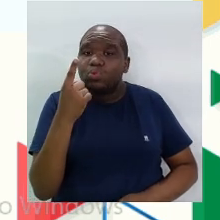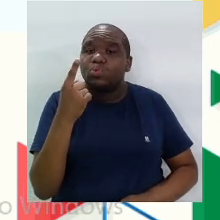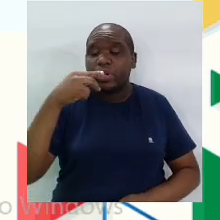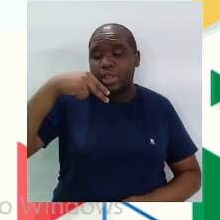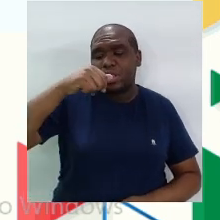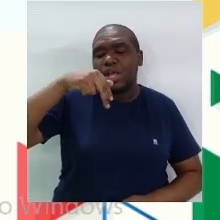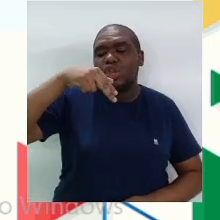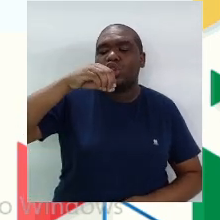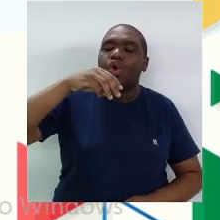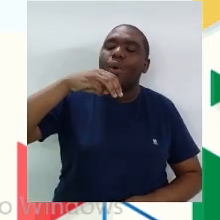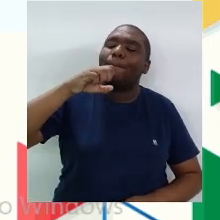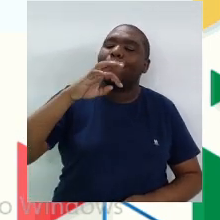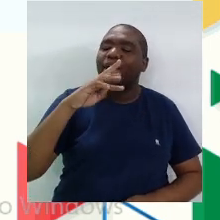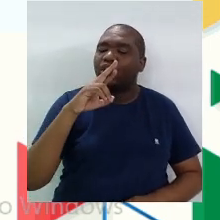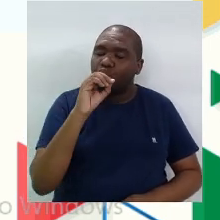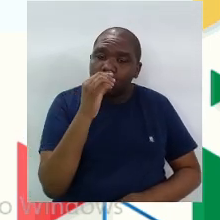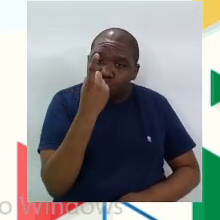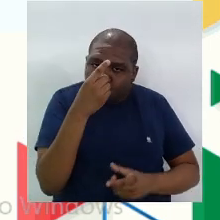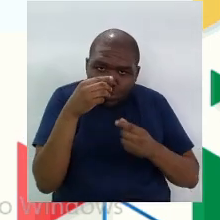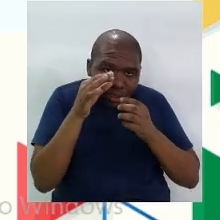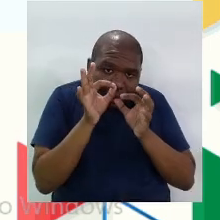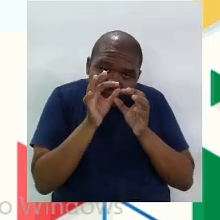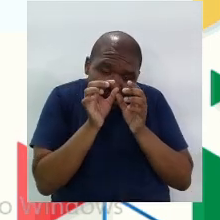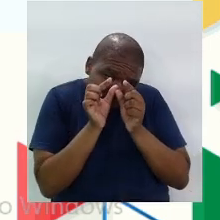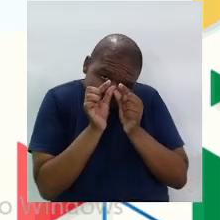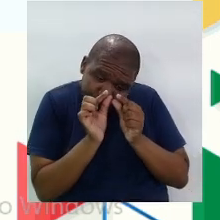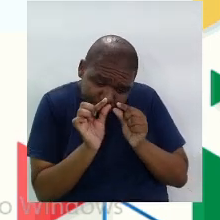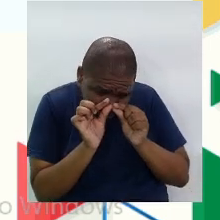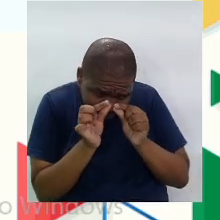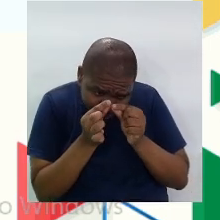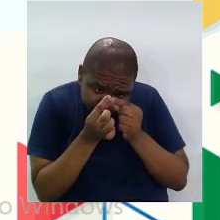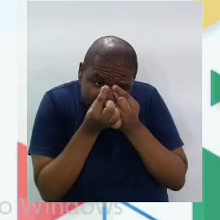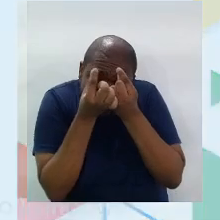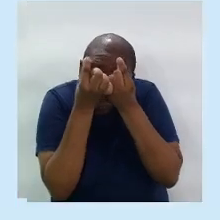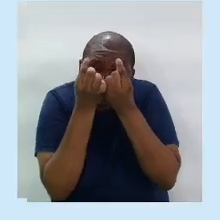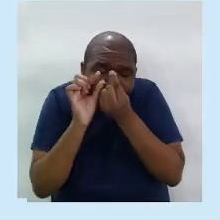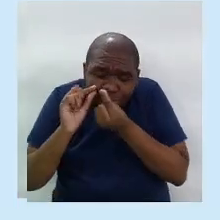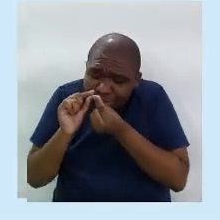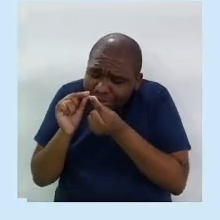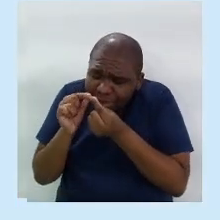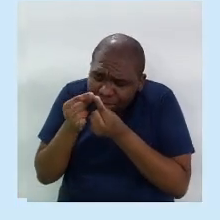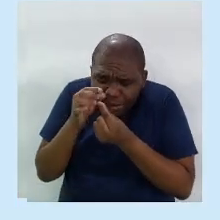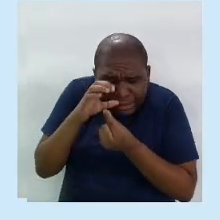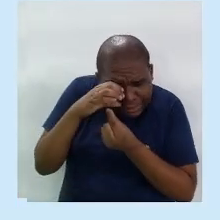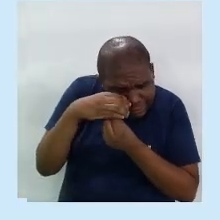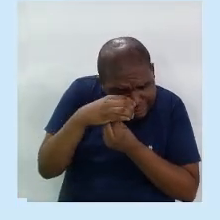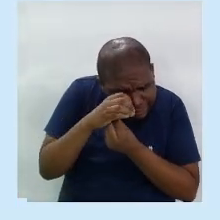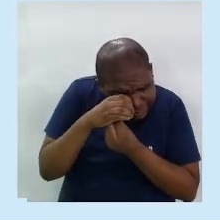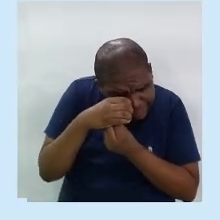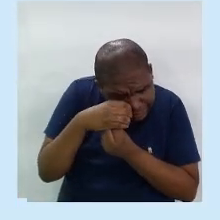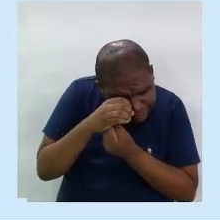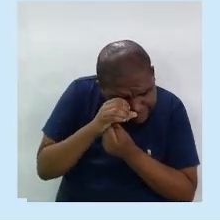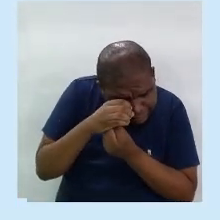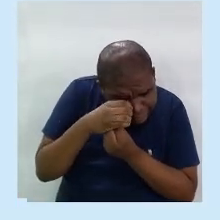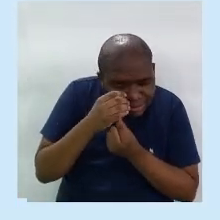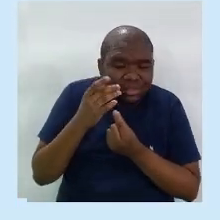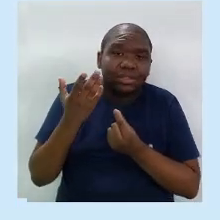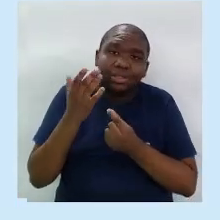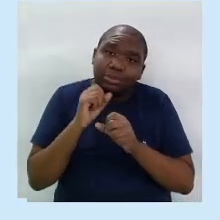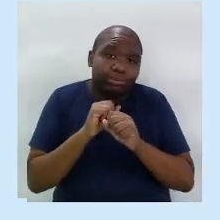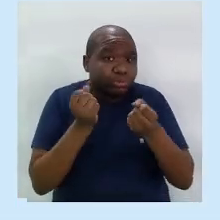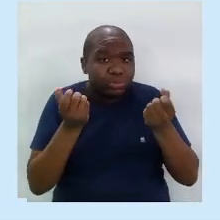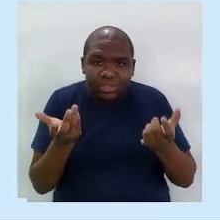Quando eu estou falando de 1 nanômetro, eu estou falando que ele é muito pequeno, tem uma dimensão apenas observável ali